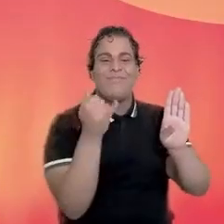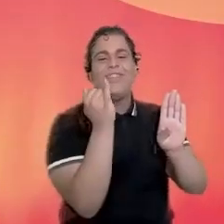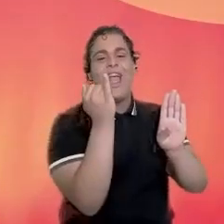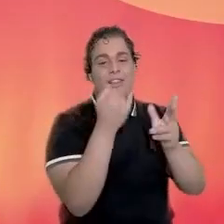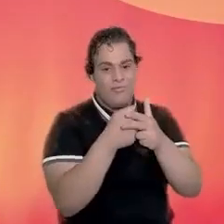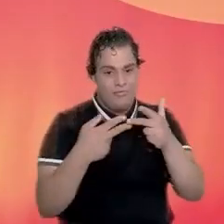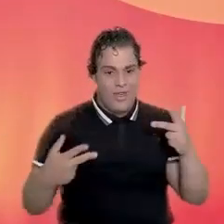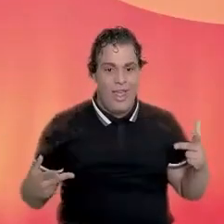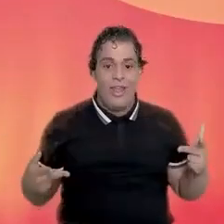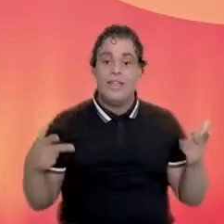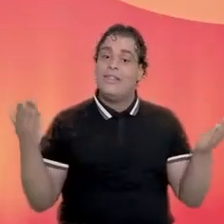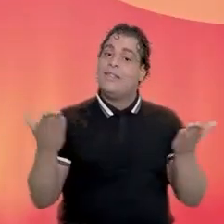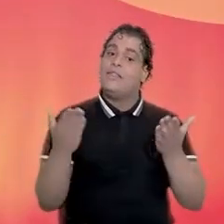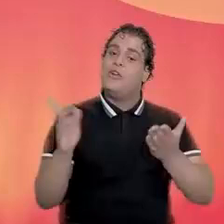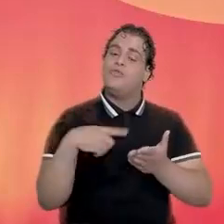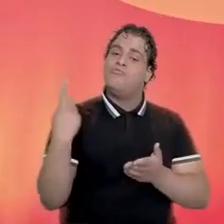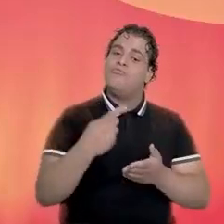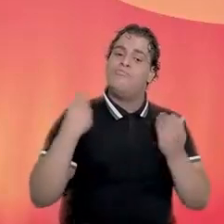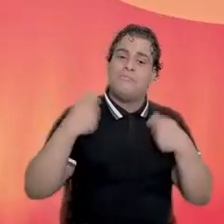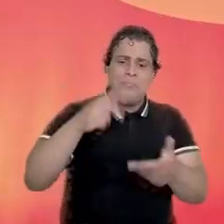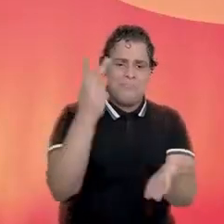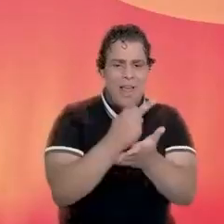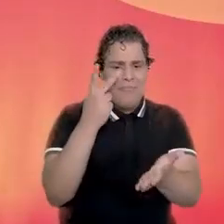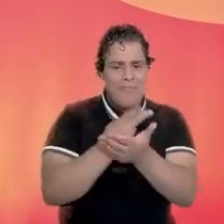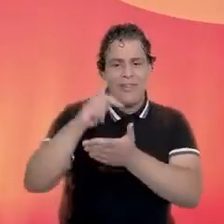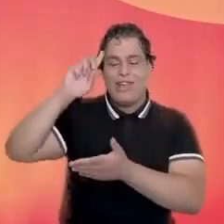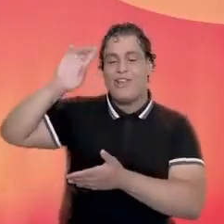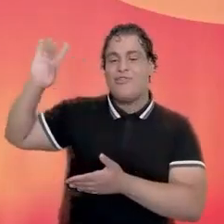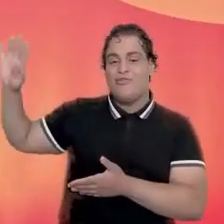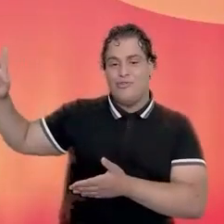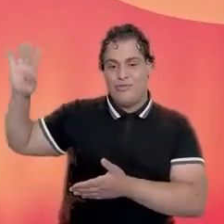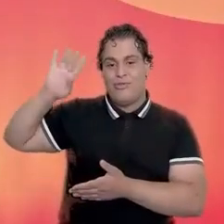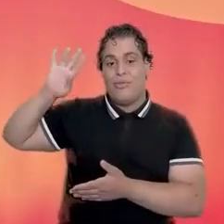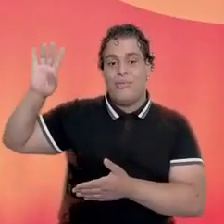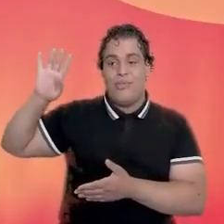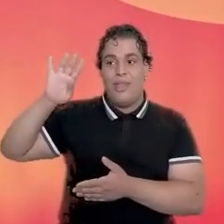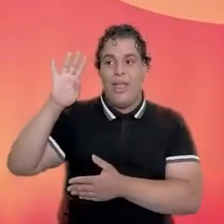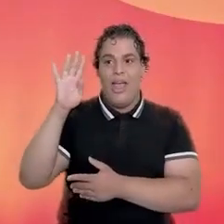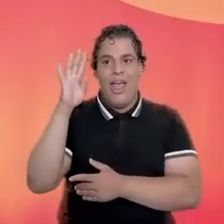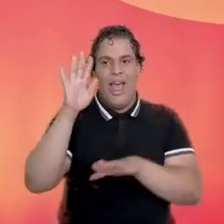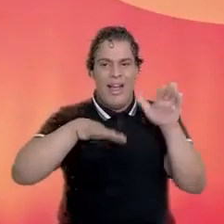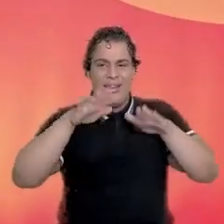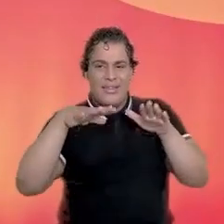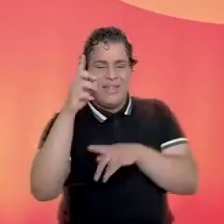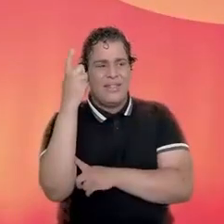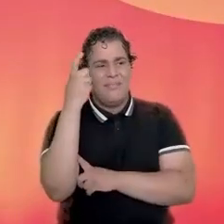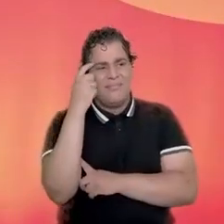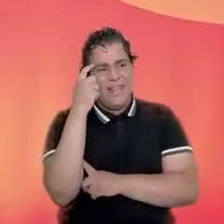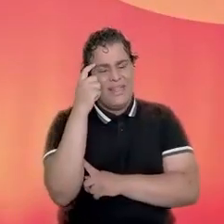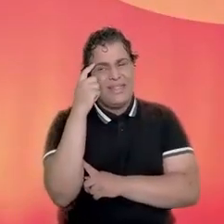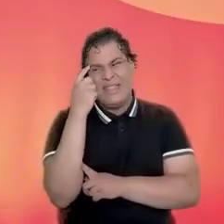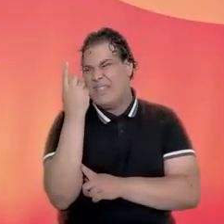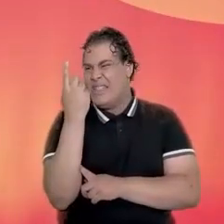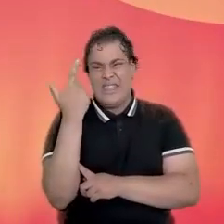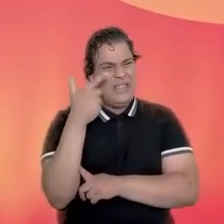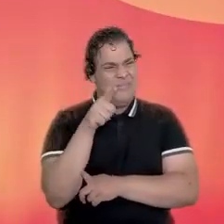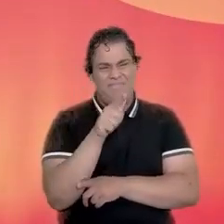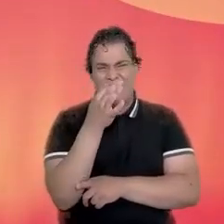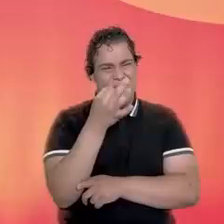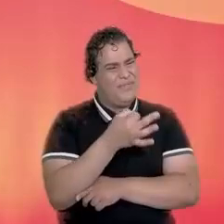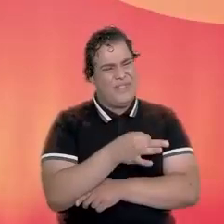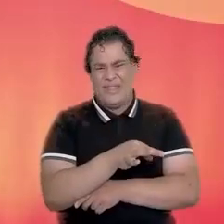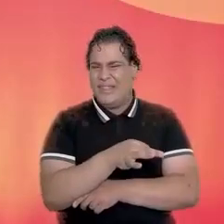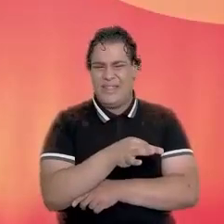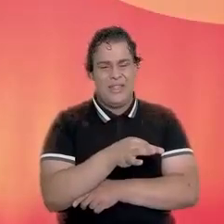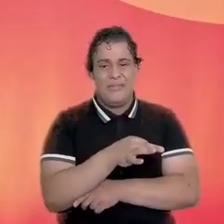que pensar algo não vai dar certo, sim, isso é poético, é maravilhoso. A literatura